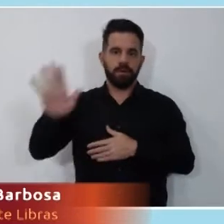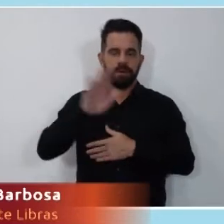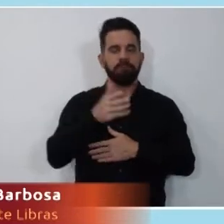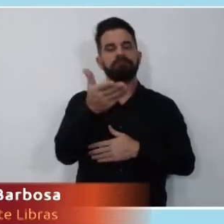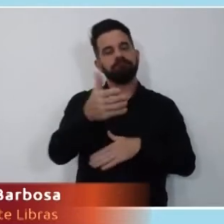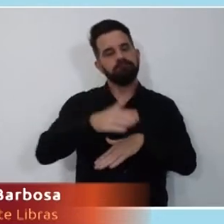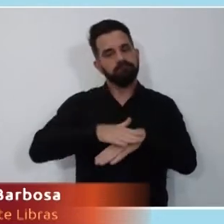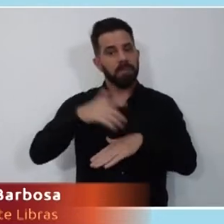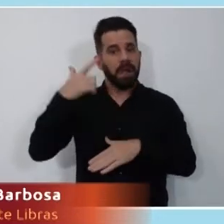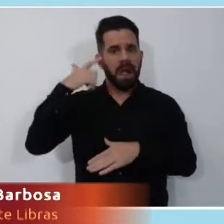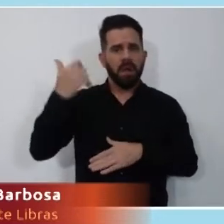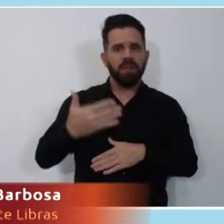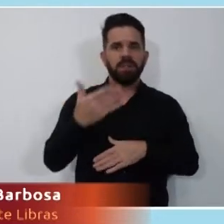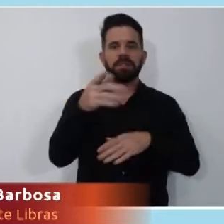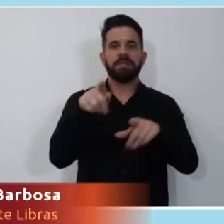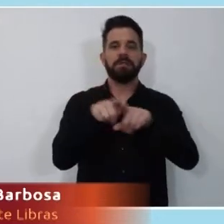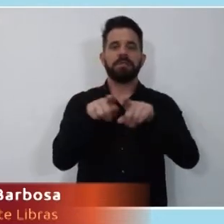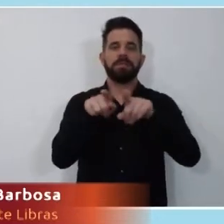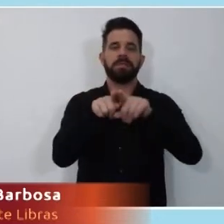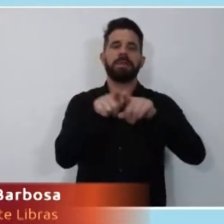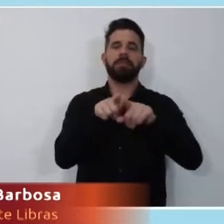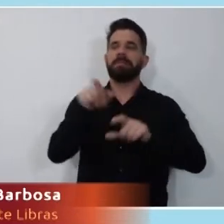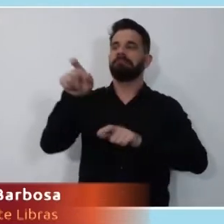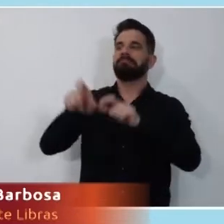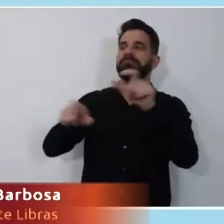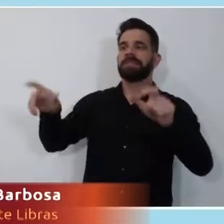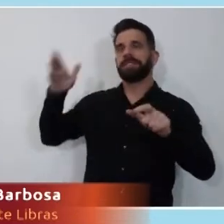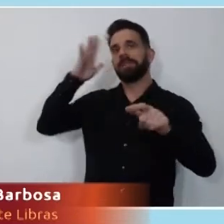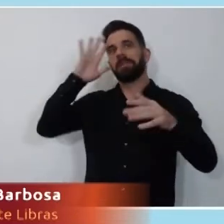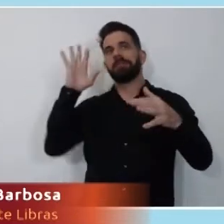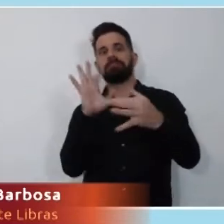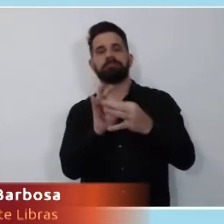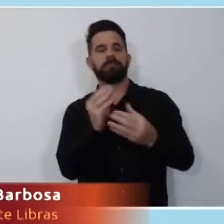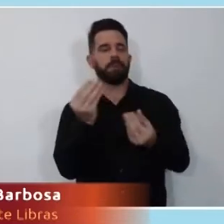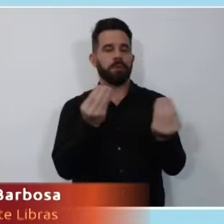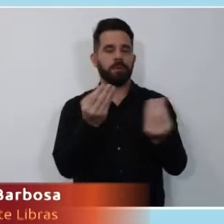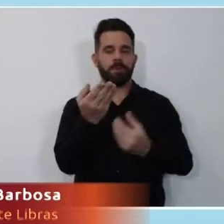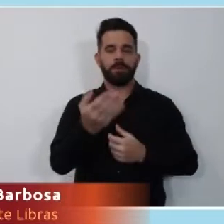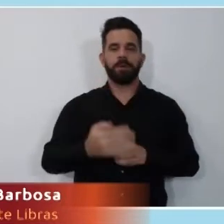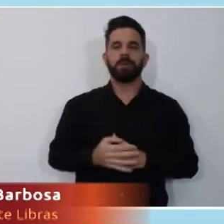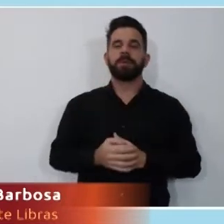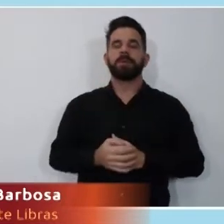uma rápida descrição física para o nosso público poder conhecê-lo melhor.